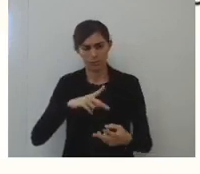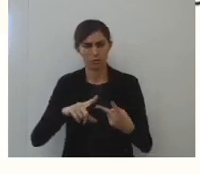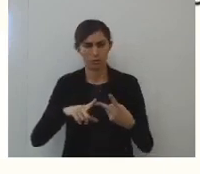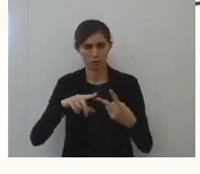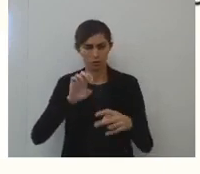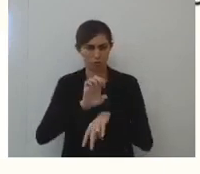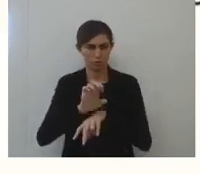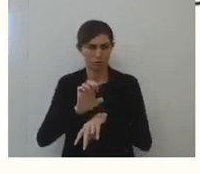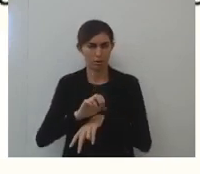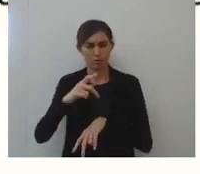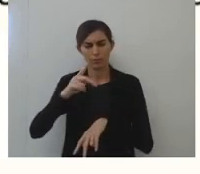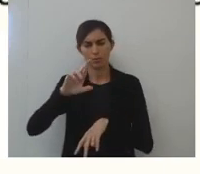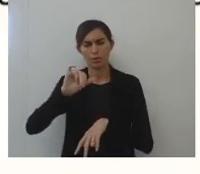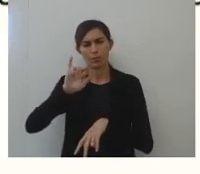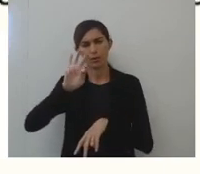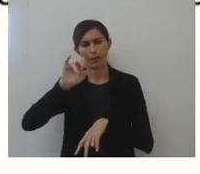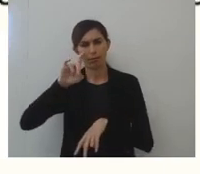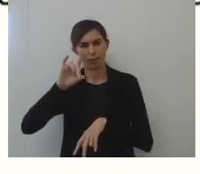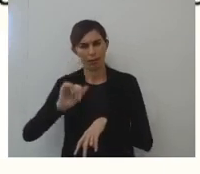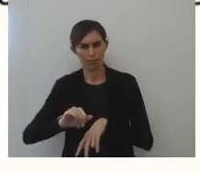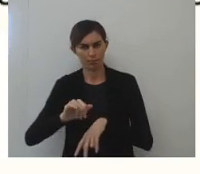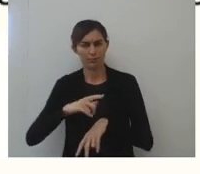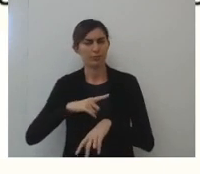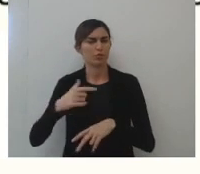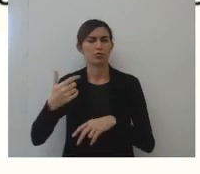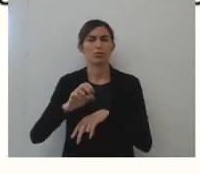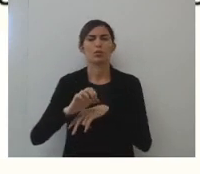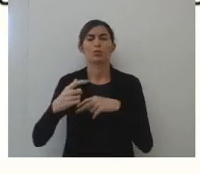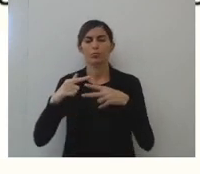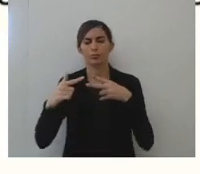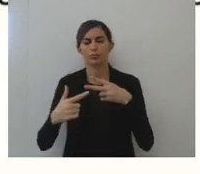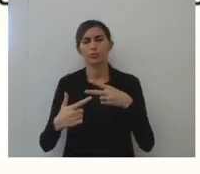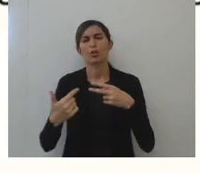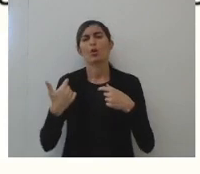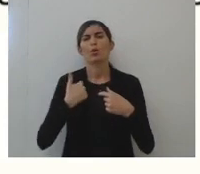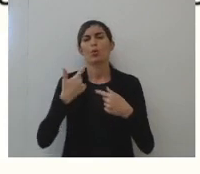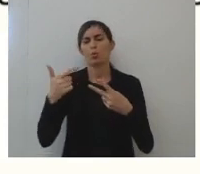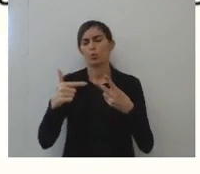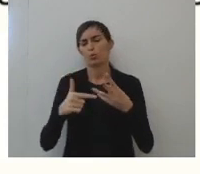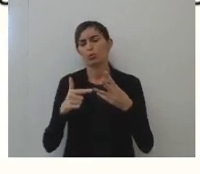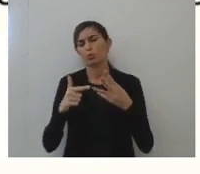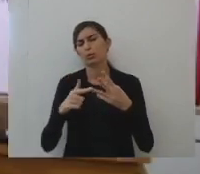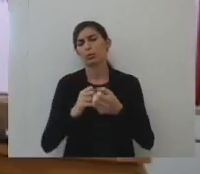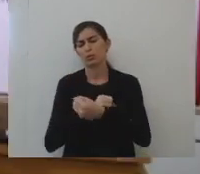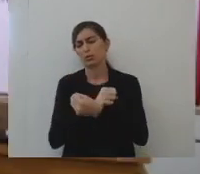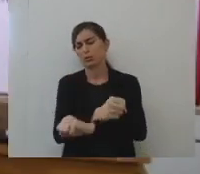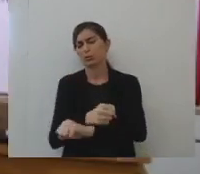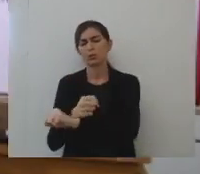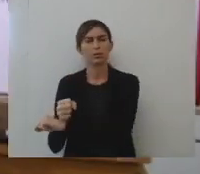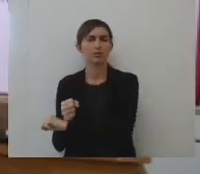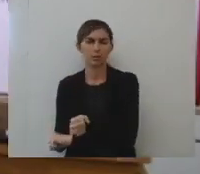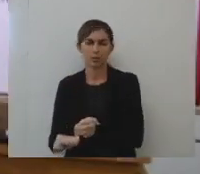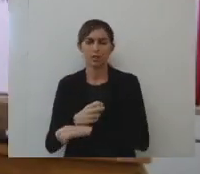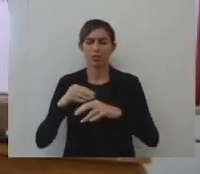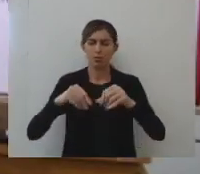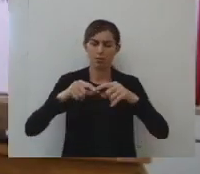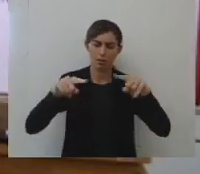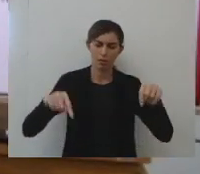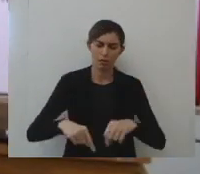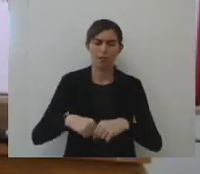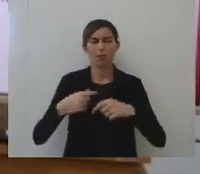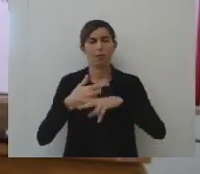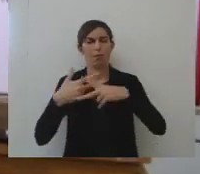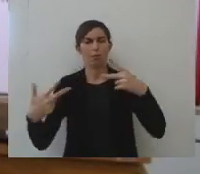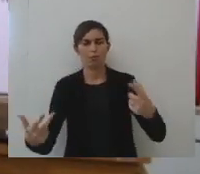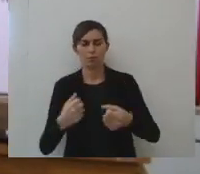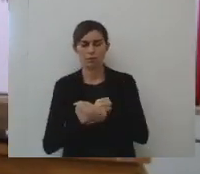certo? Segundo modo de produção é o modo de produção escravista. Os meios de produção, terras, instrumentos de